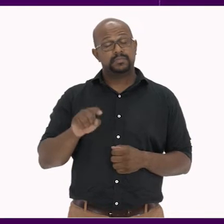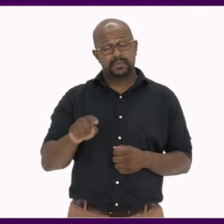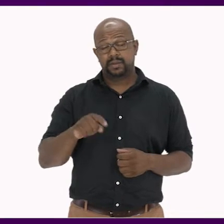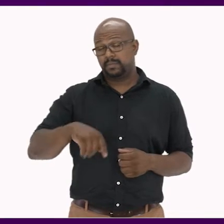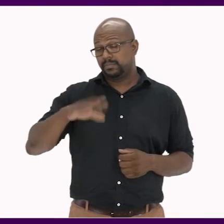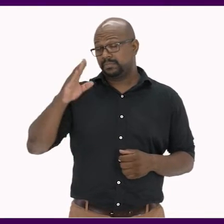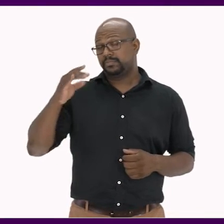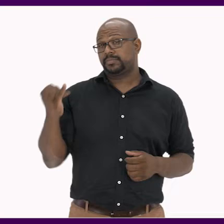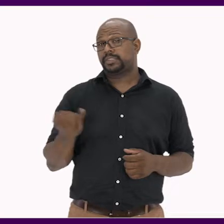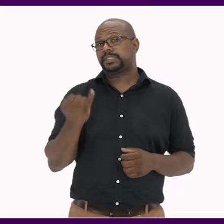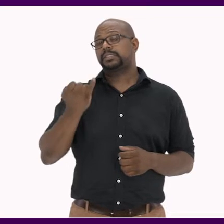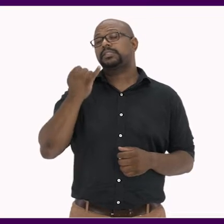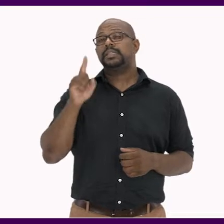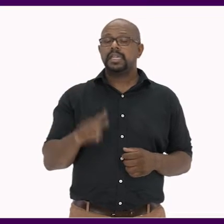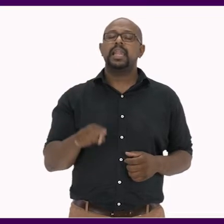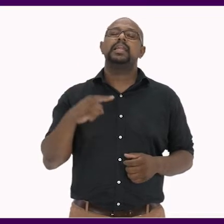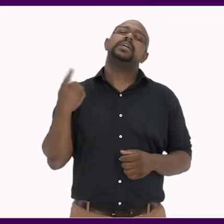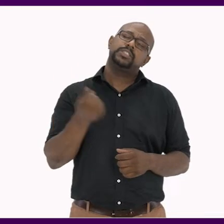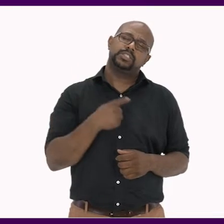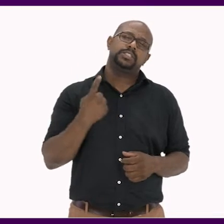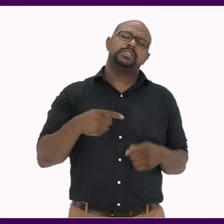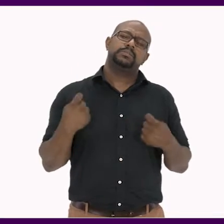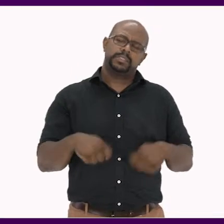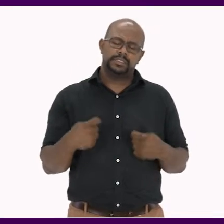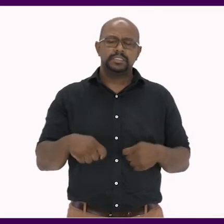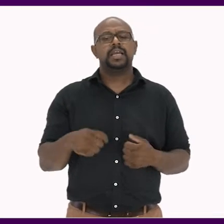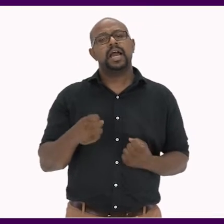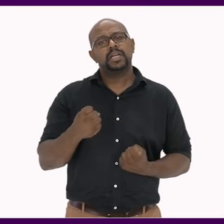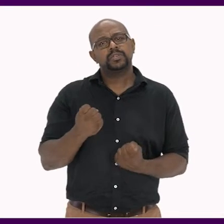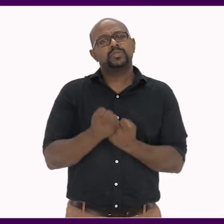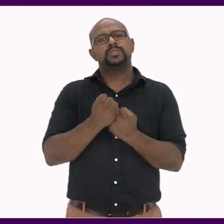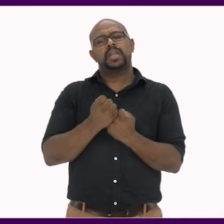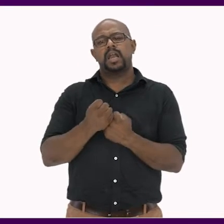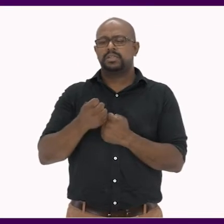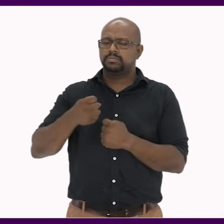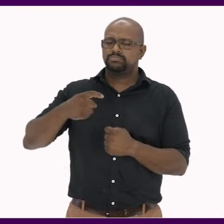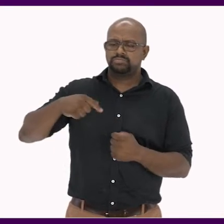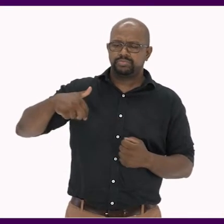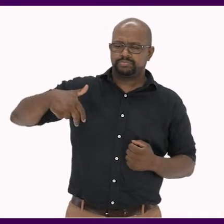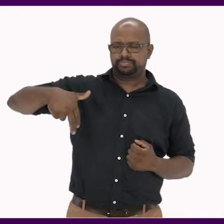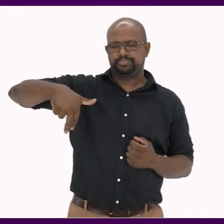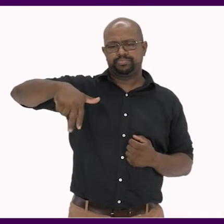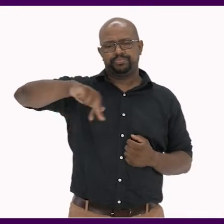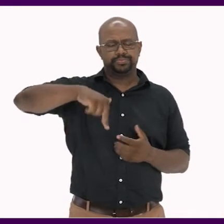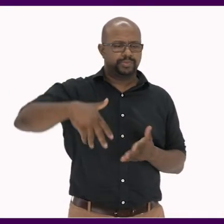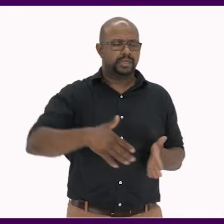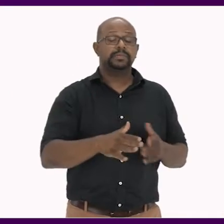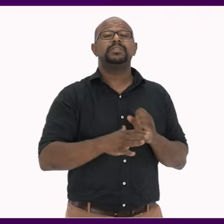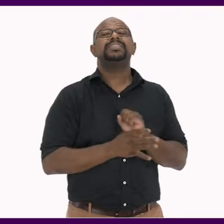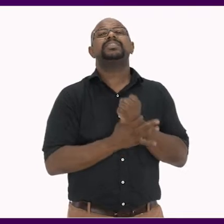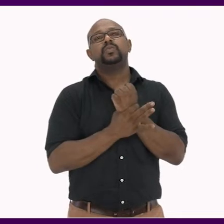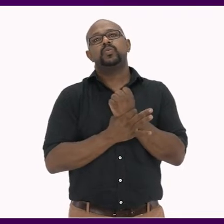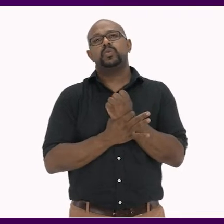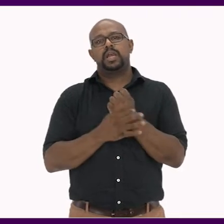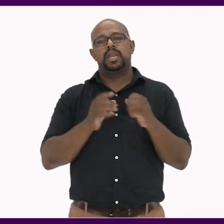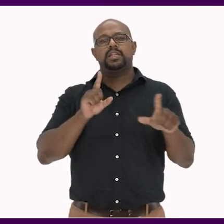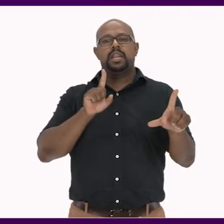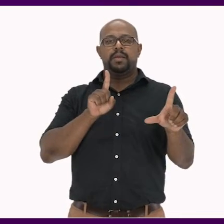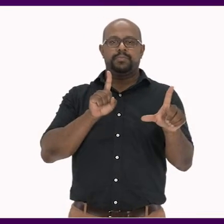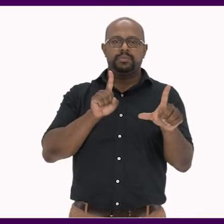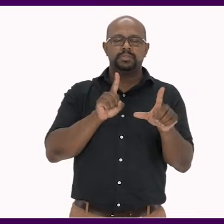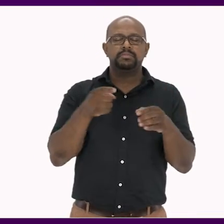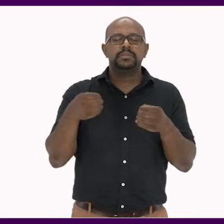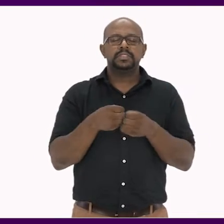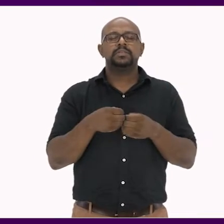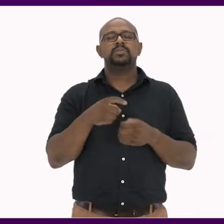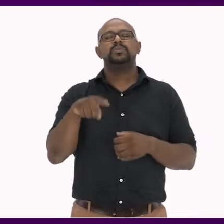Então, a coisa mais importante é que a gente tem que ajudar uma circulação segura, né? E na aproximação